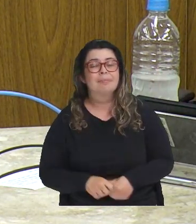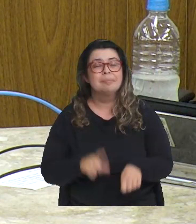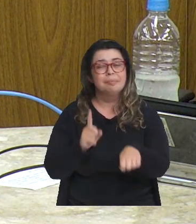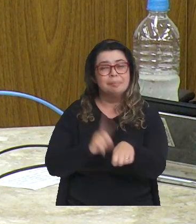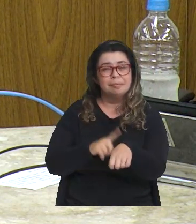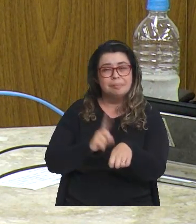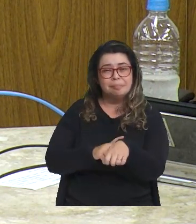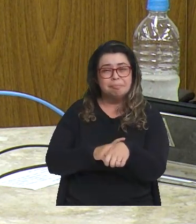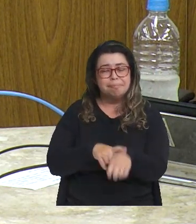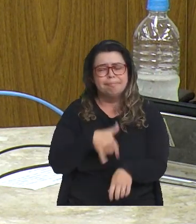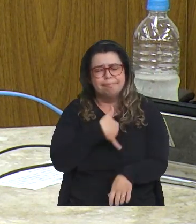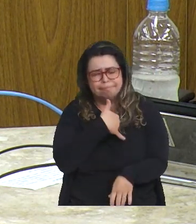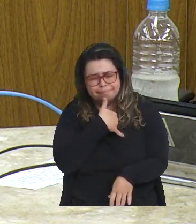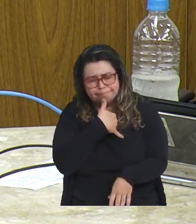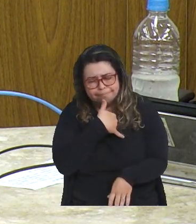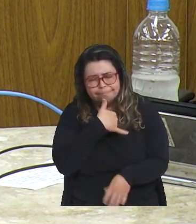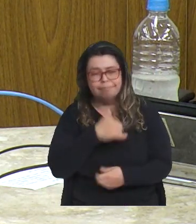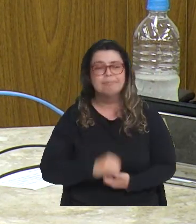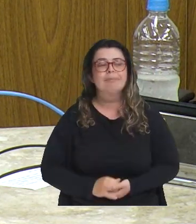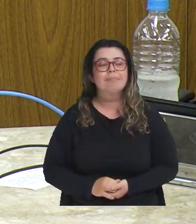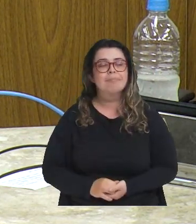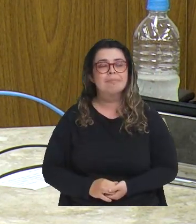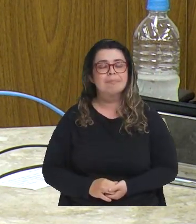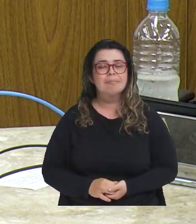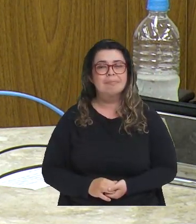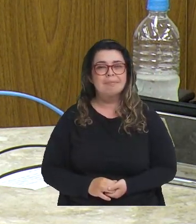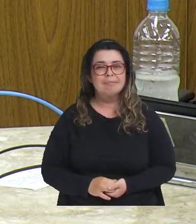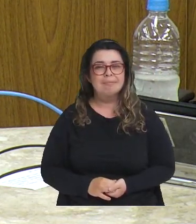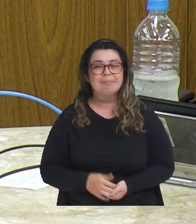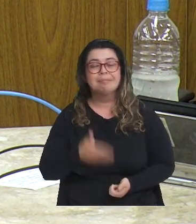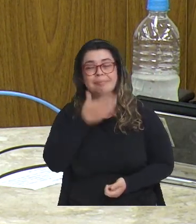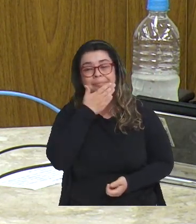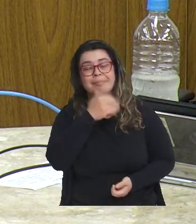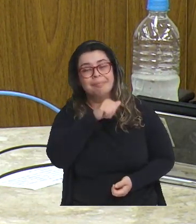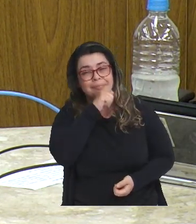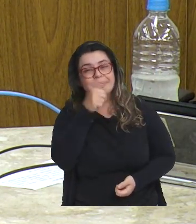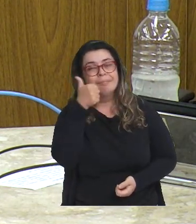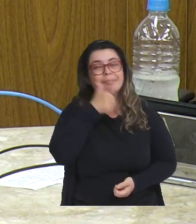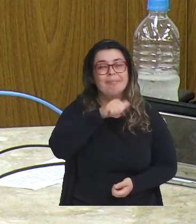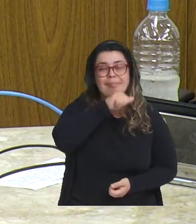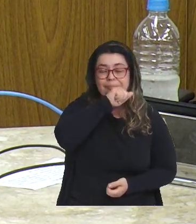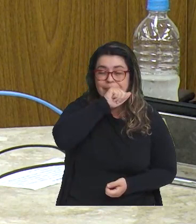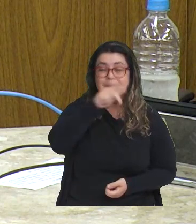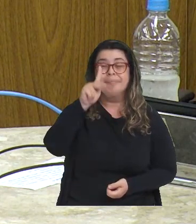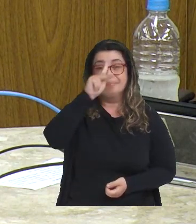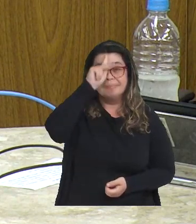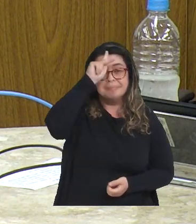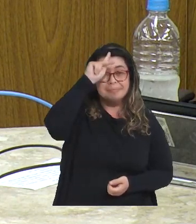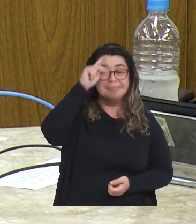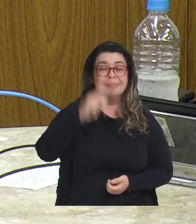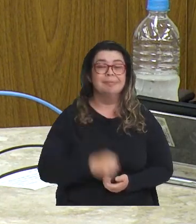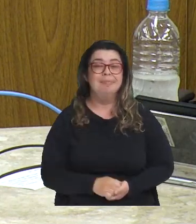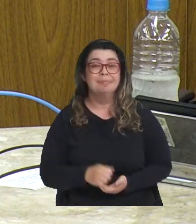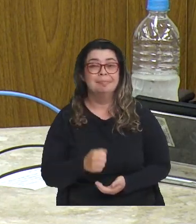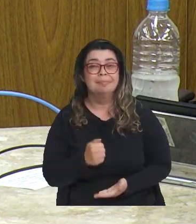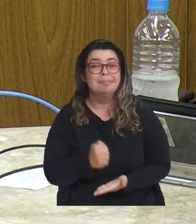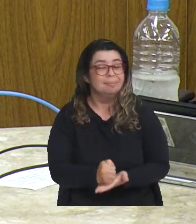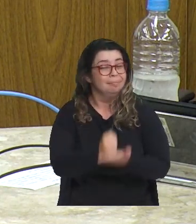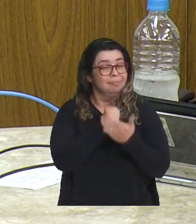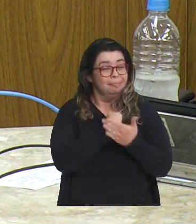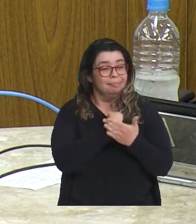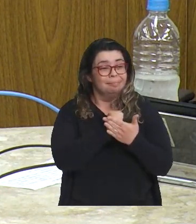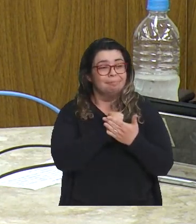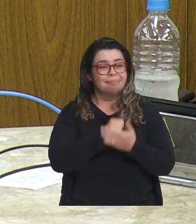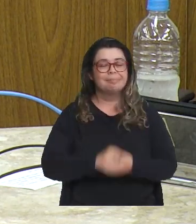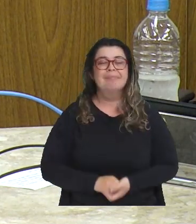estavam desanimados. E vocês, com muita força, foram lá, lutaram junto. A luta de vocês, eu tenho certeza que